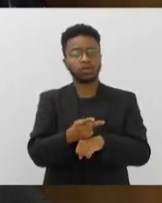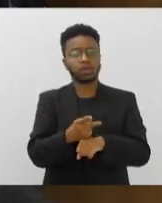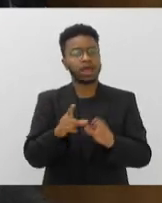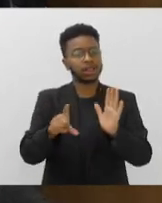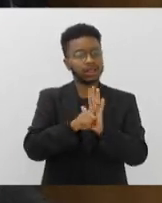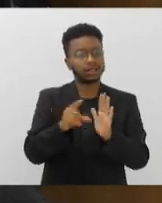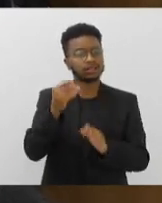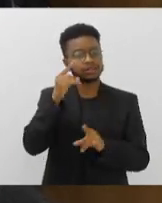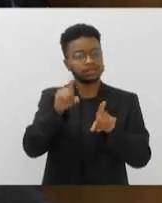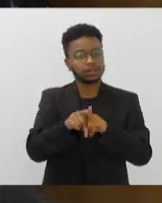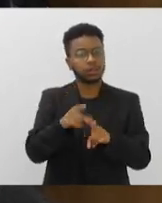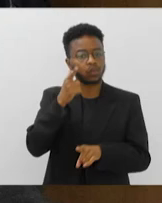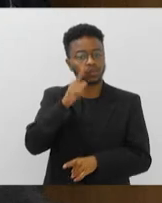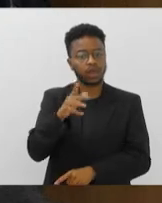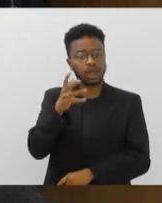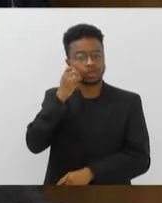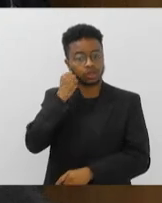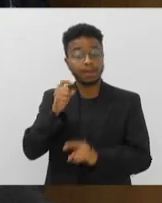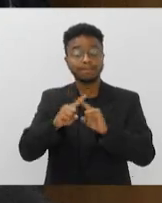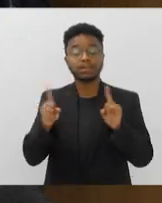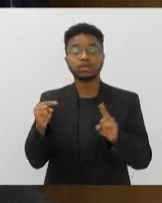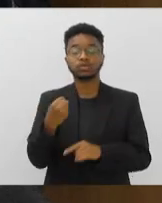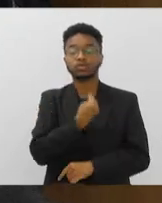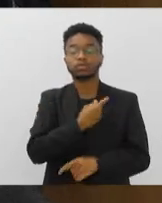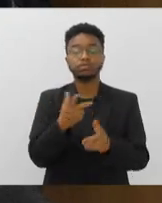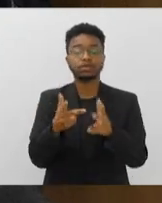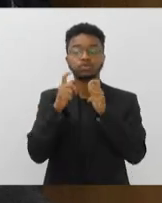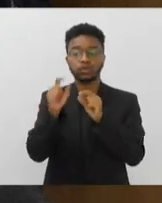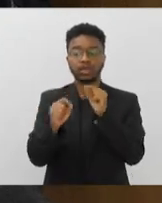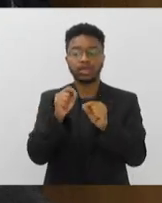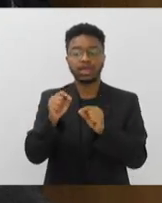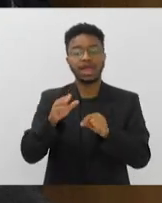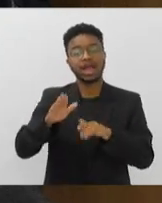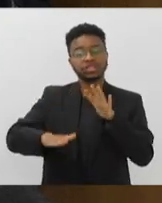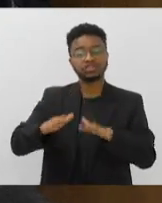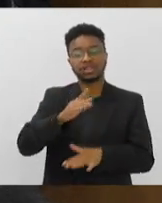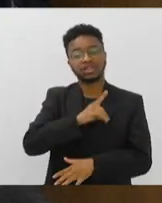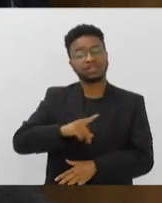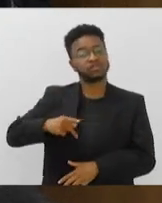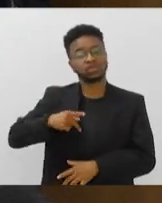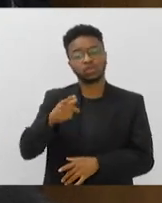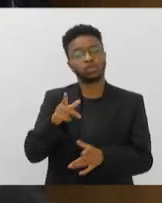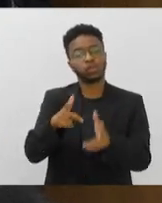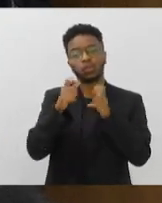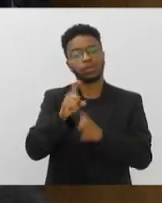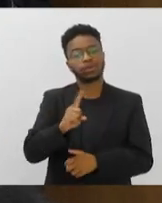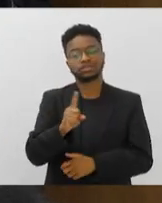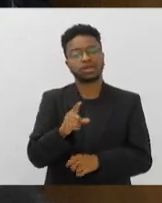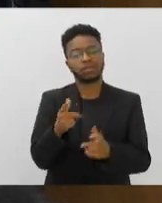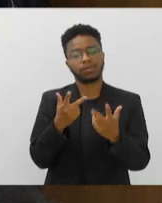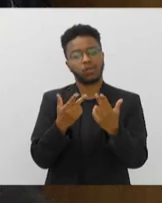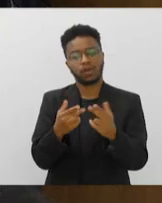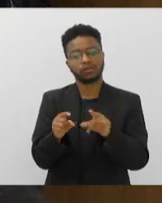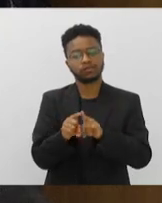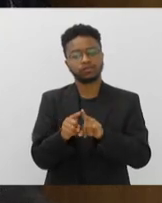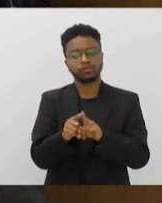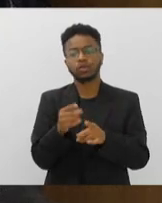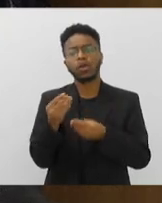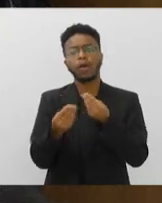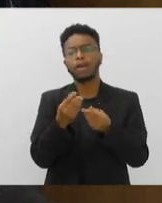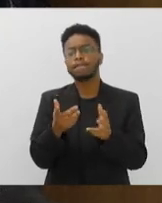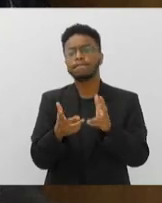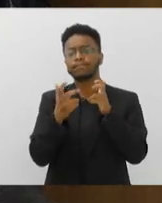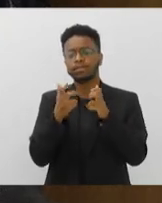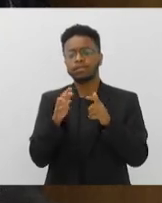mas nós percebemos que infelizmente talvez essa não seja compreensão de da Defensoria como um todo e como percebemos isso através desses